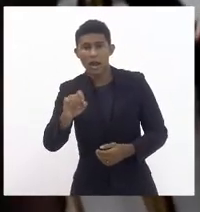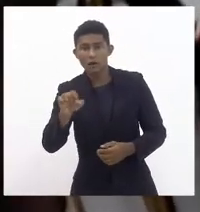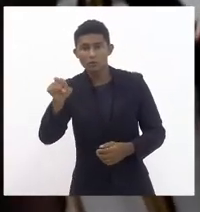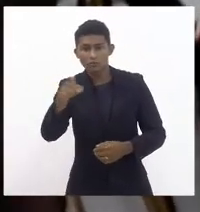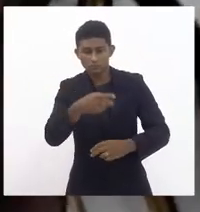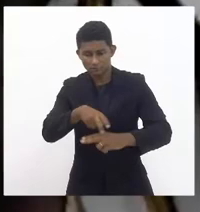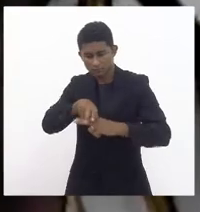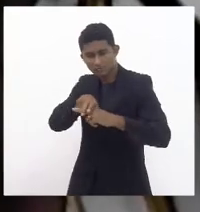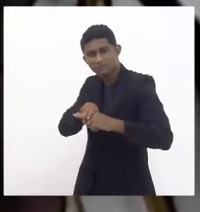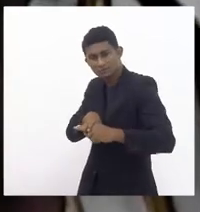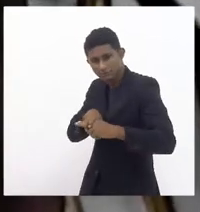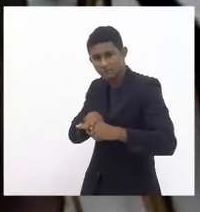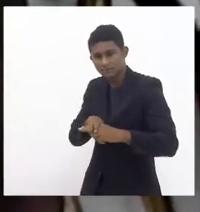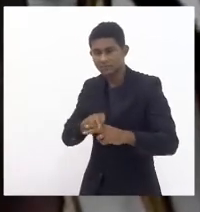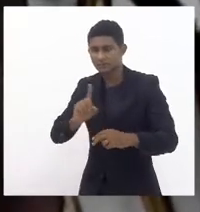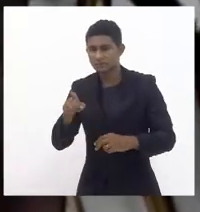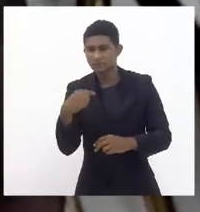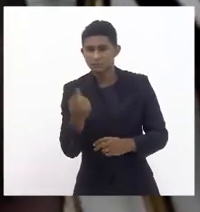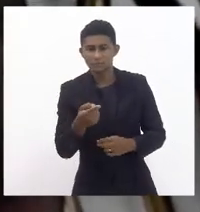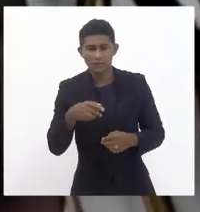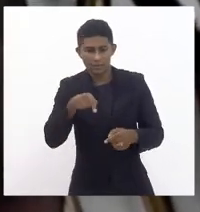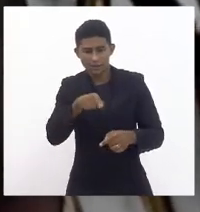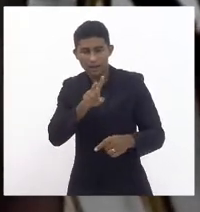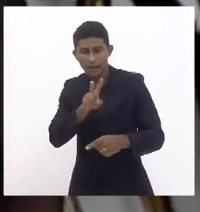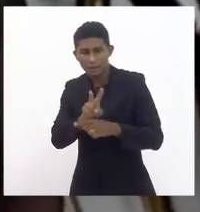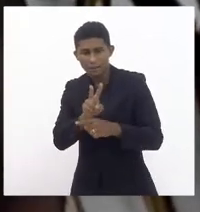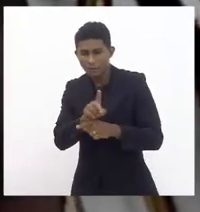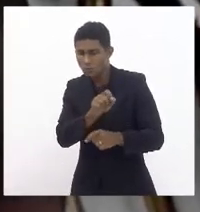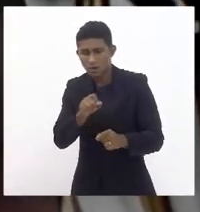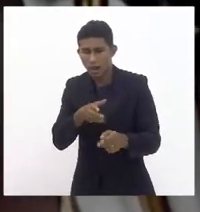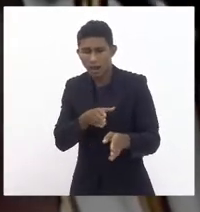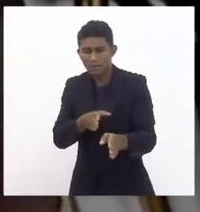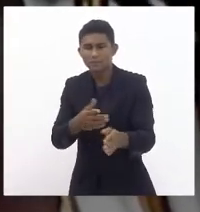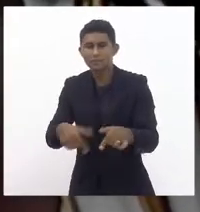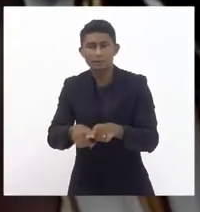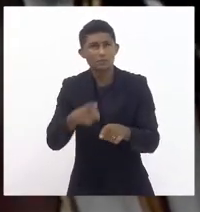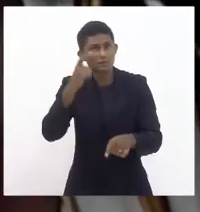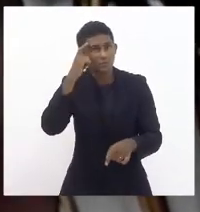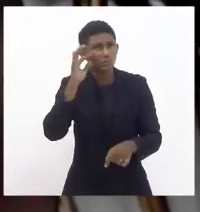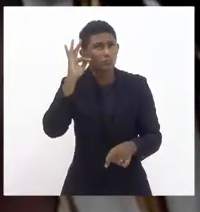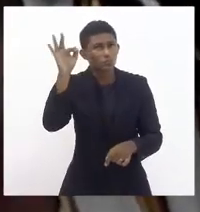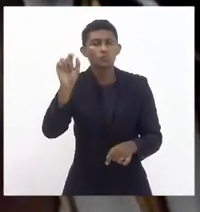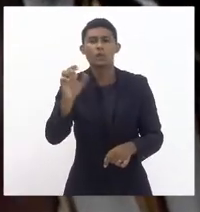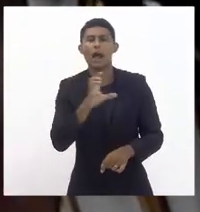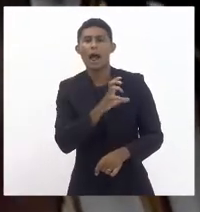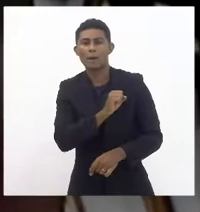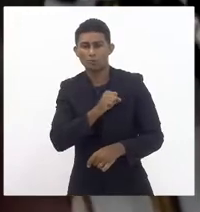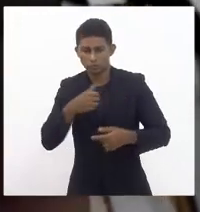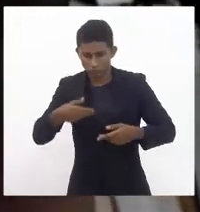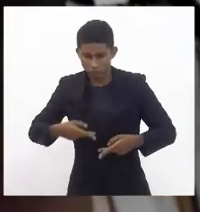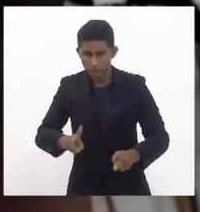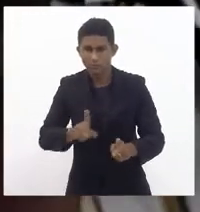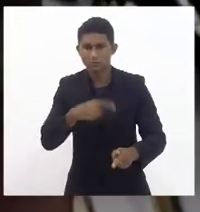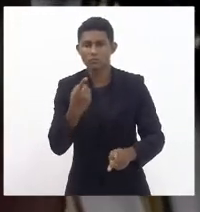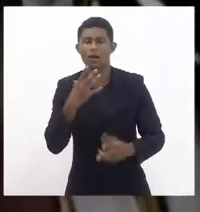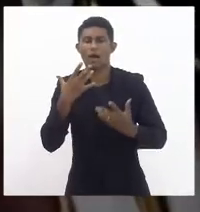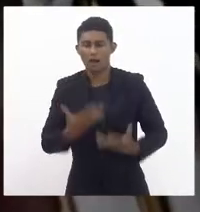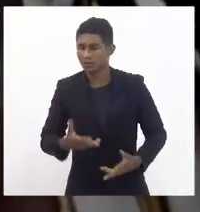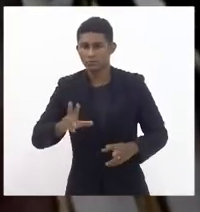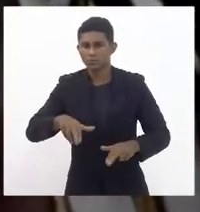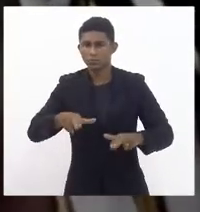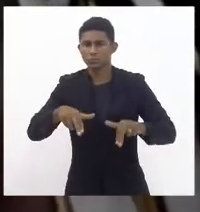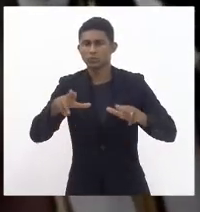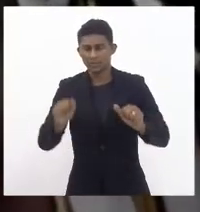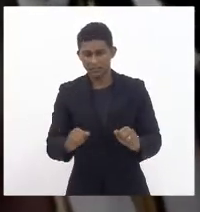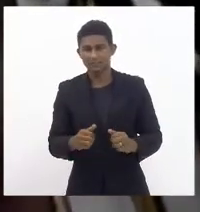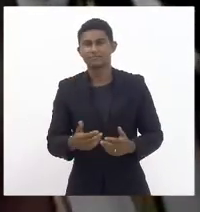declama resguardamos o rumo EA esperança no caminho do amor ninguém se cansa Marisa de Mello